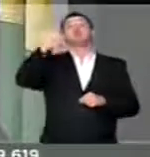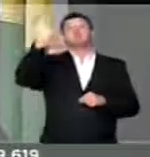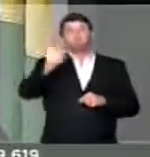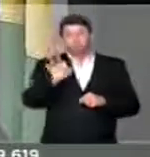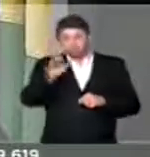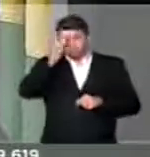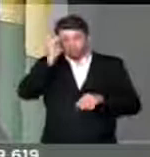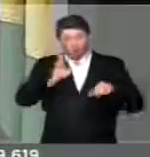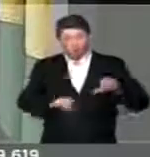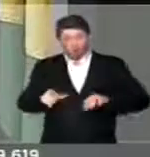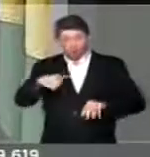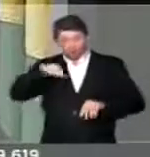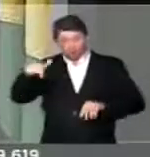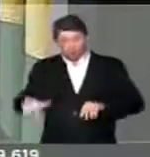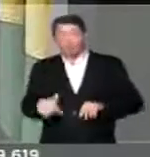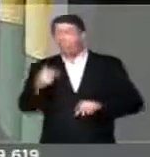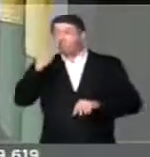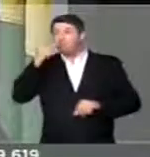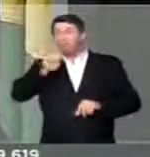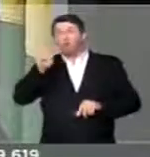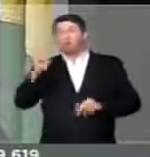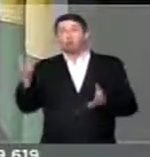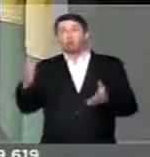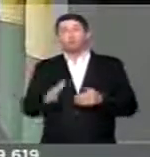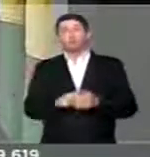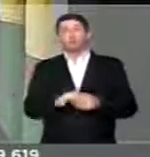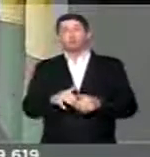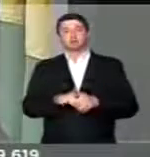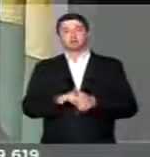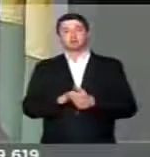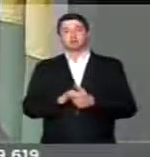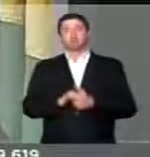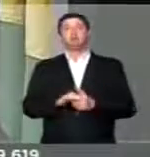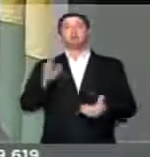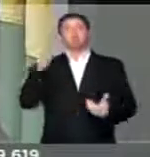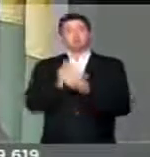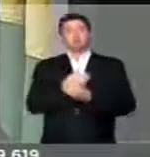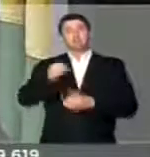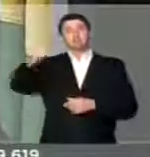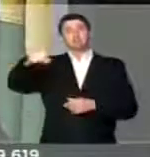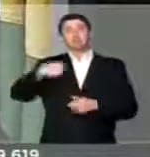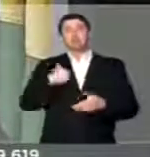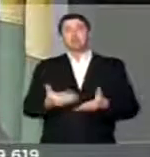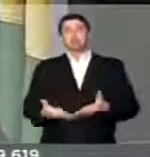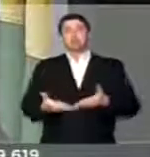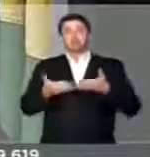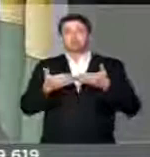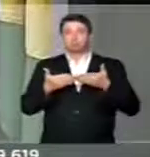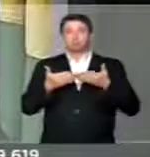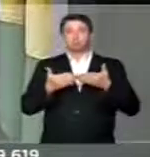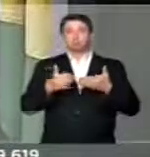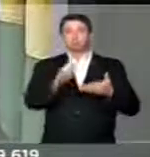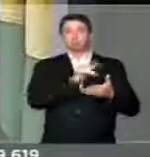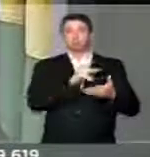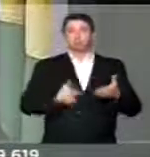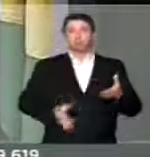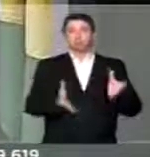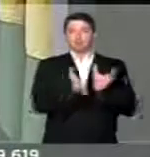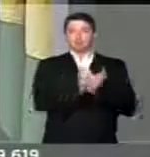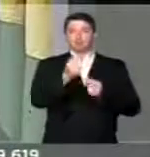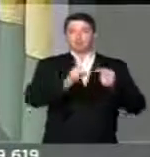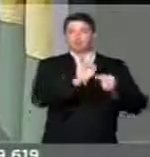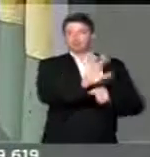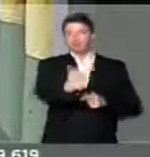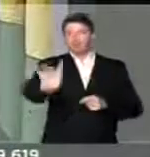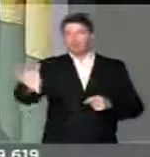de corrupto que essa casa tem. Vai também responder, e eu faço um apelo aos presidentes de